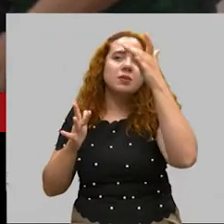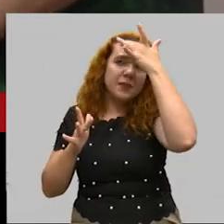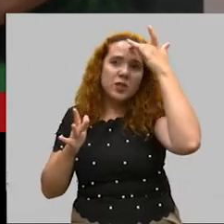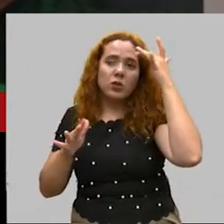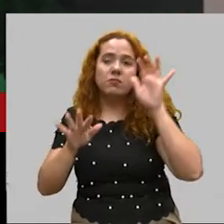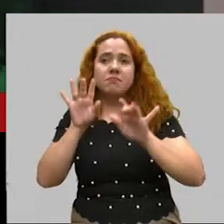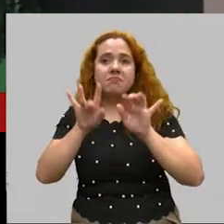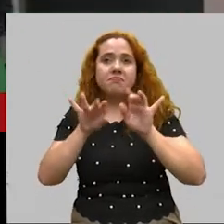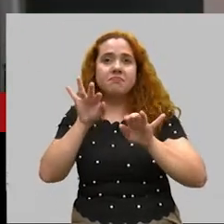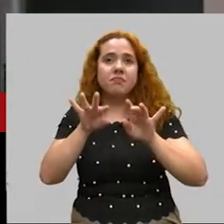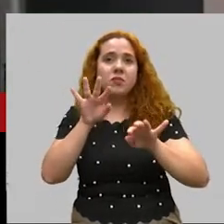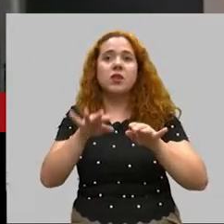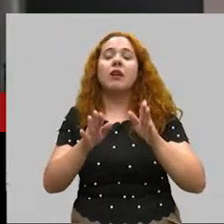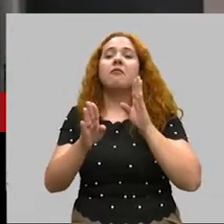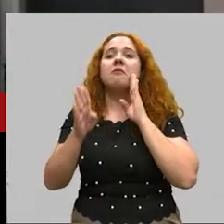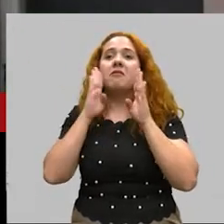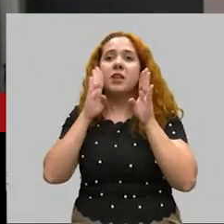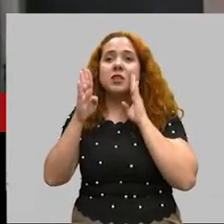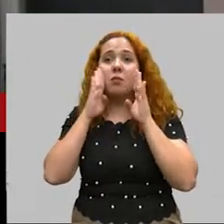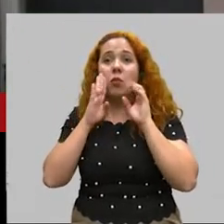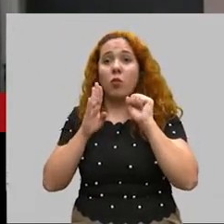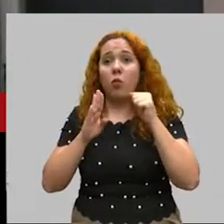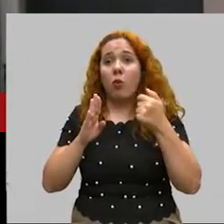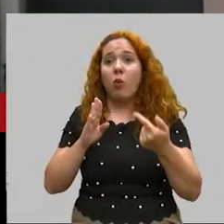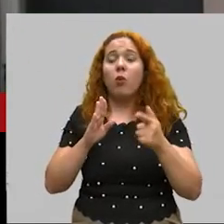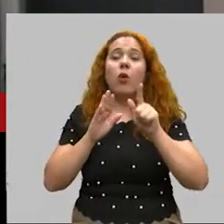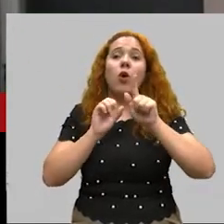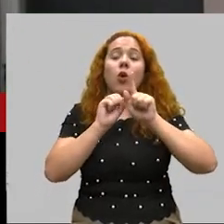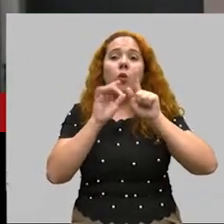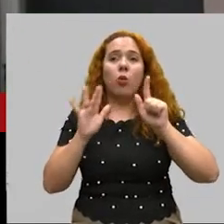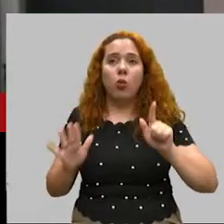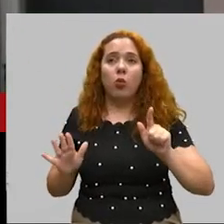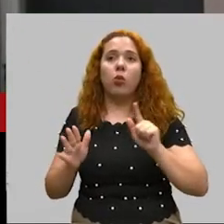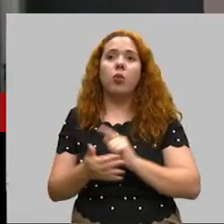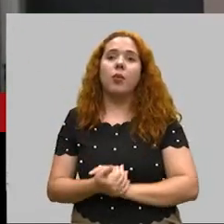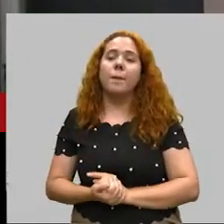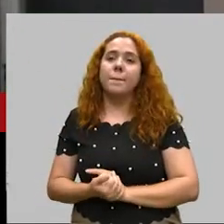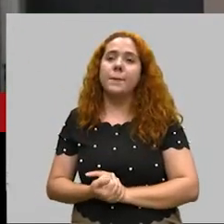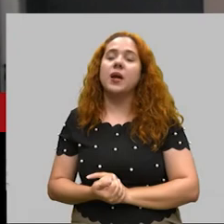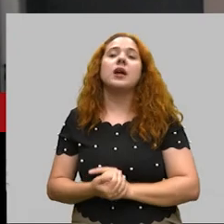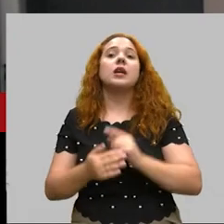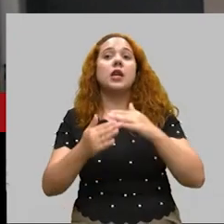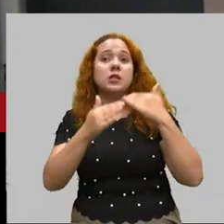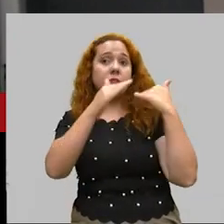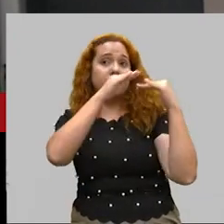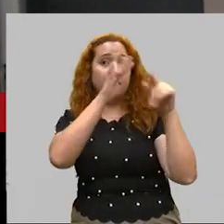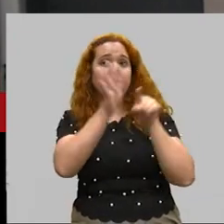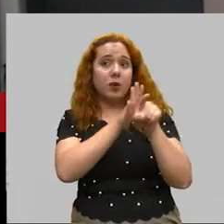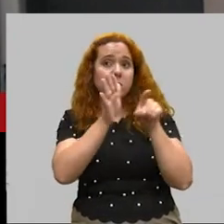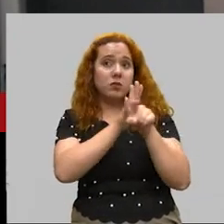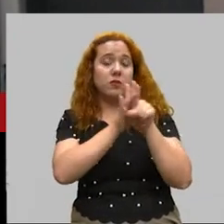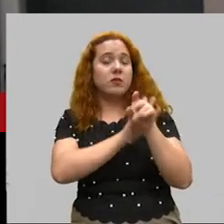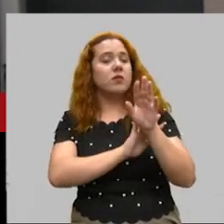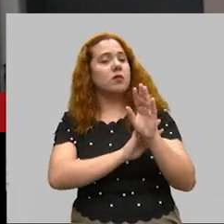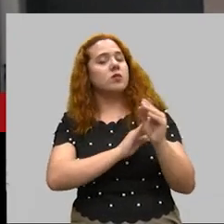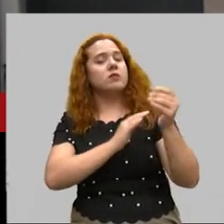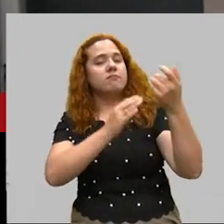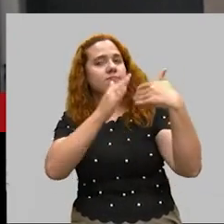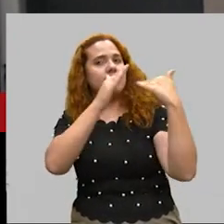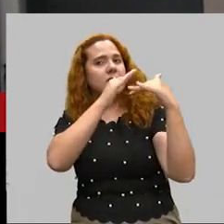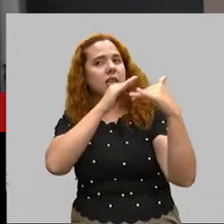usando login aí no Facebook ou no Google as perguntas serão encaminhadas à coordenação da reunião poderão ser lidas e